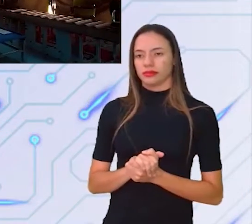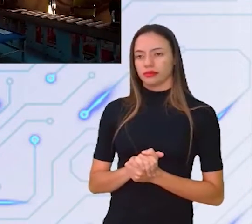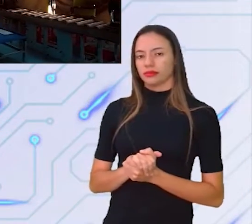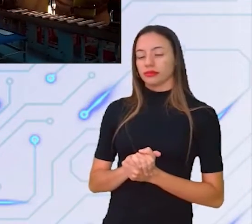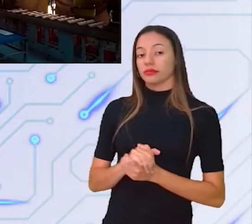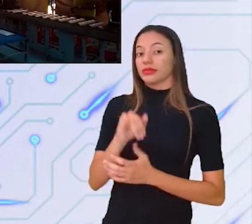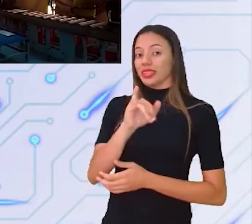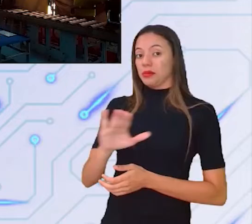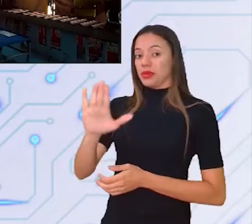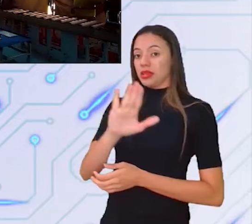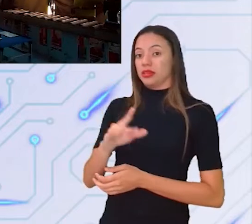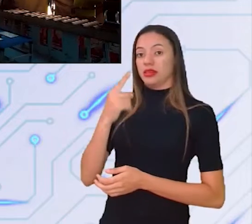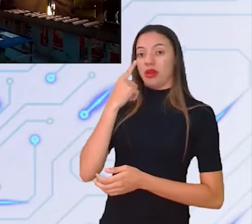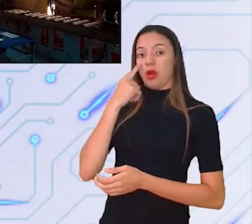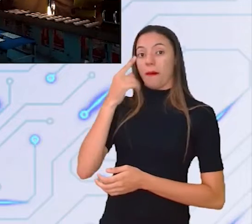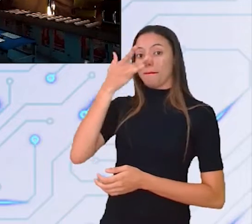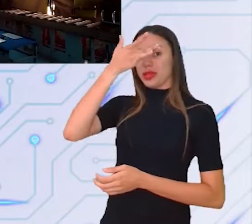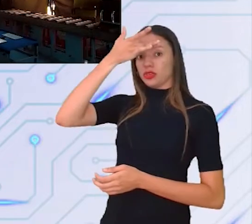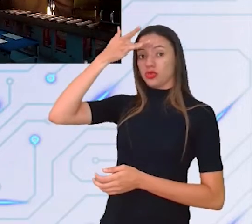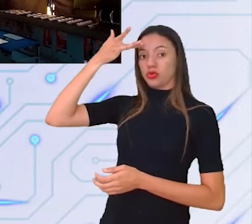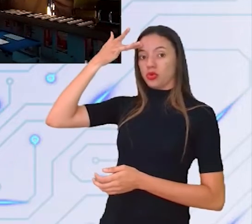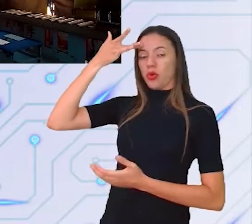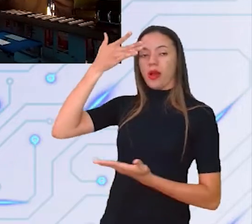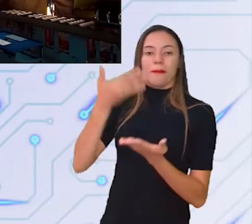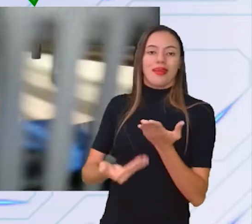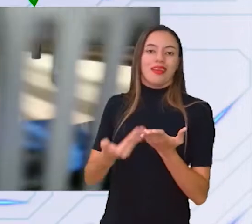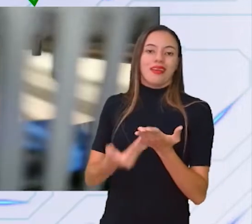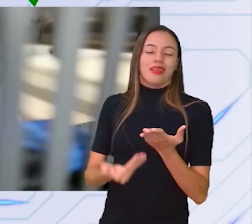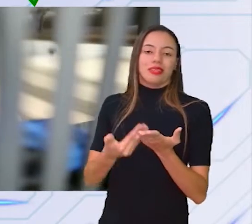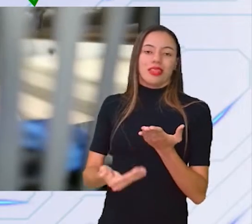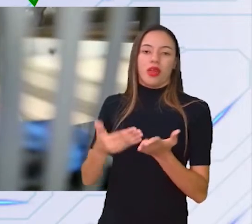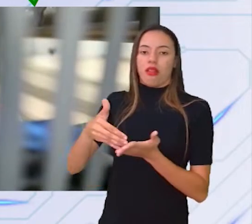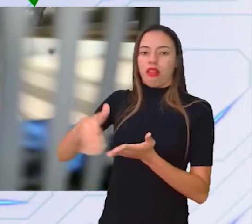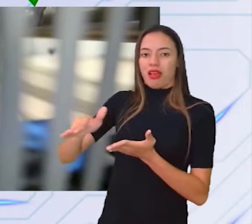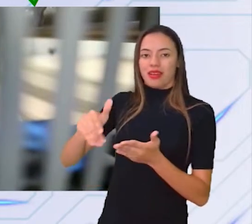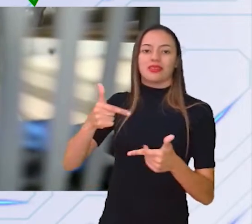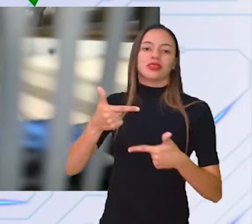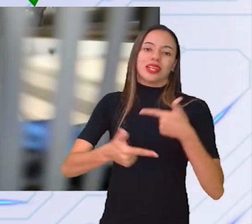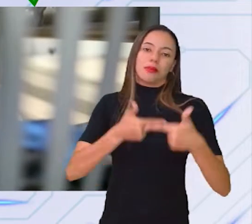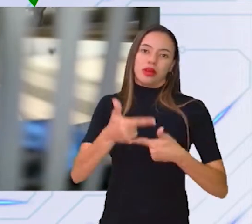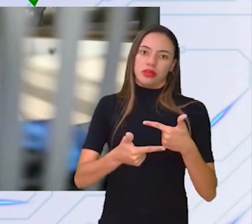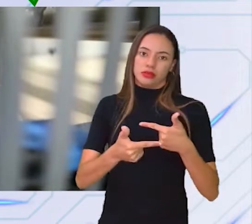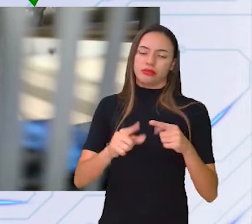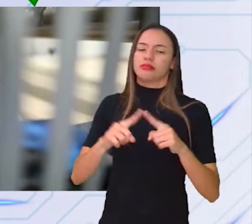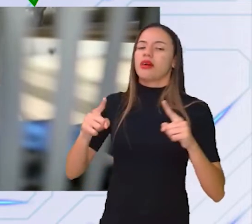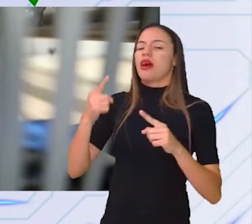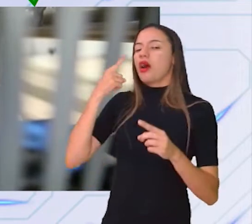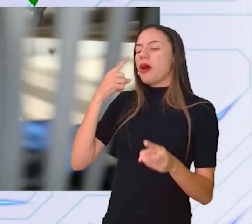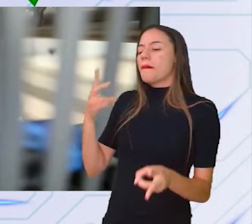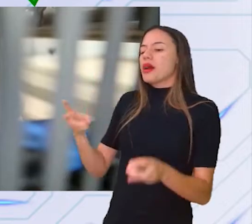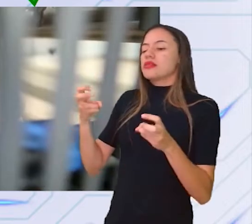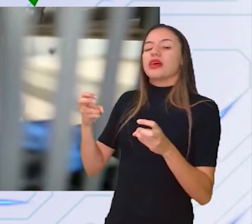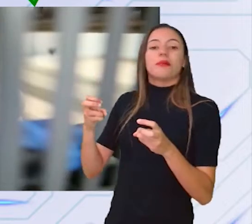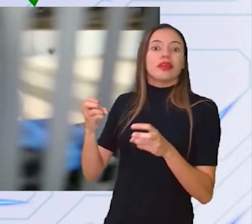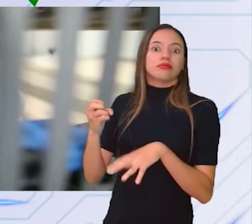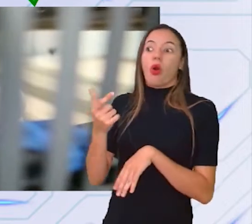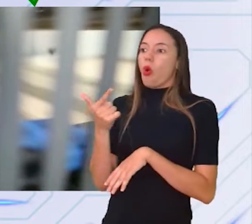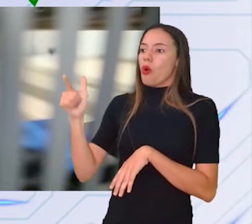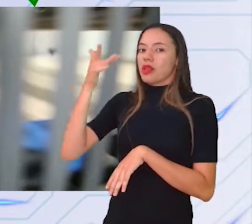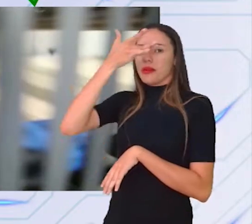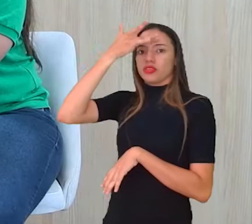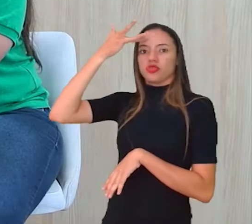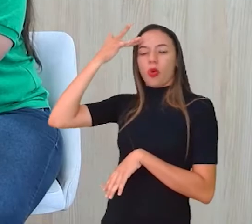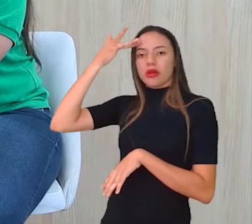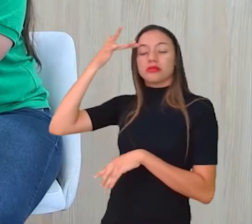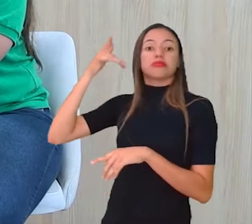nessa imagem aí, as pessoas perderam seus empregos, mas quando a gente observa aí, Carla, quantas pessoas também não